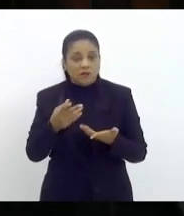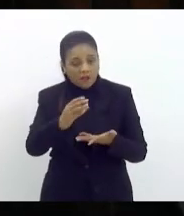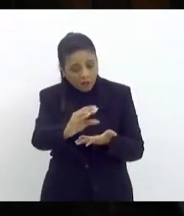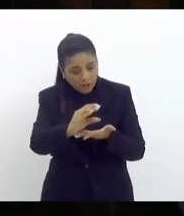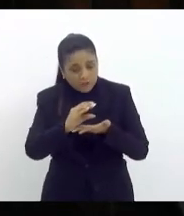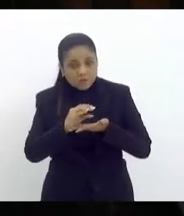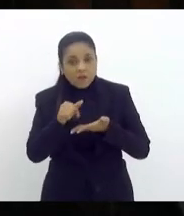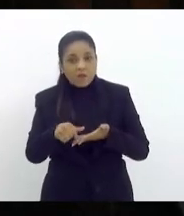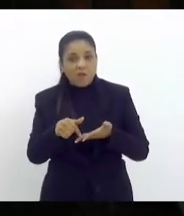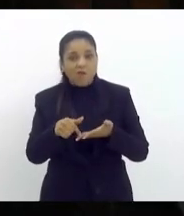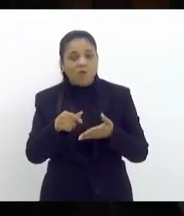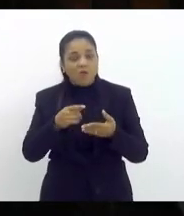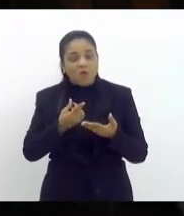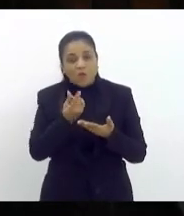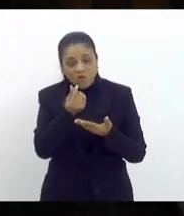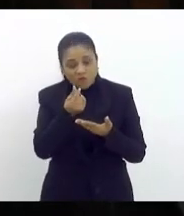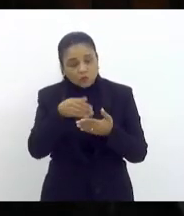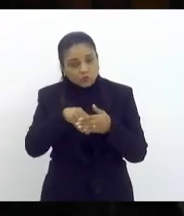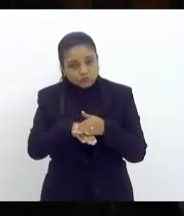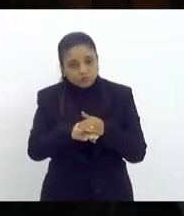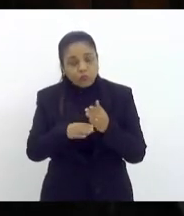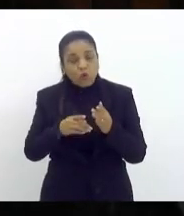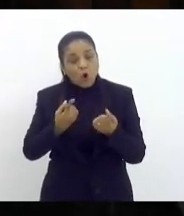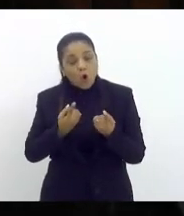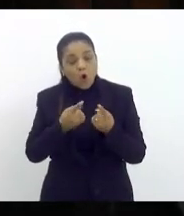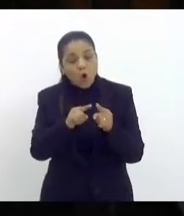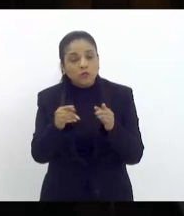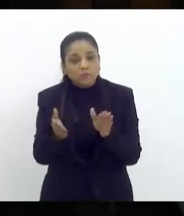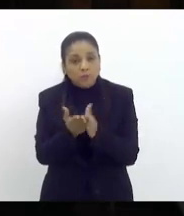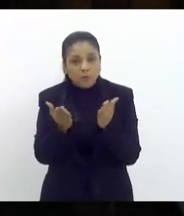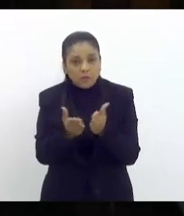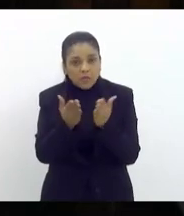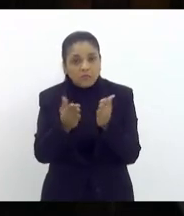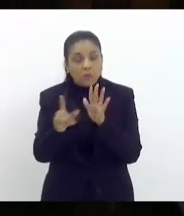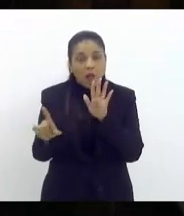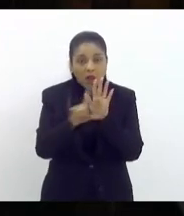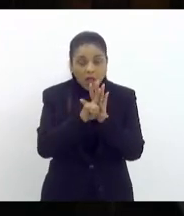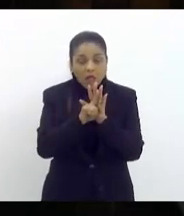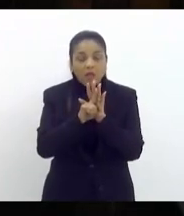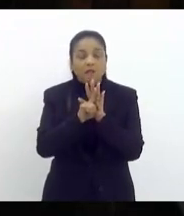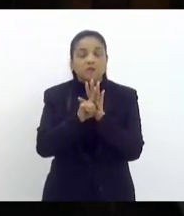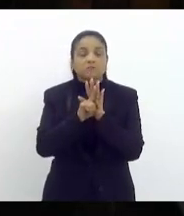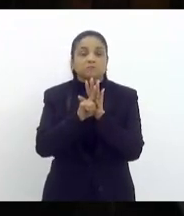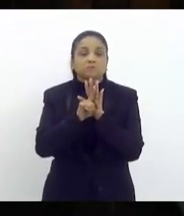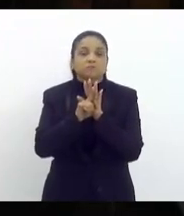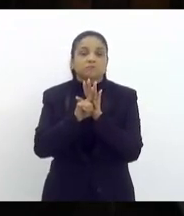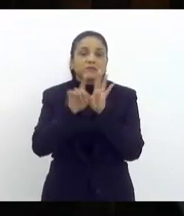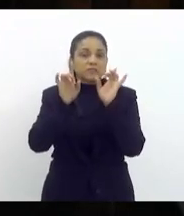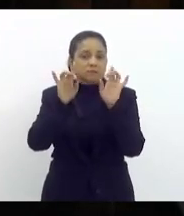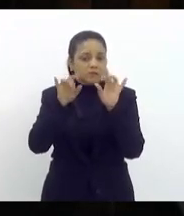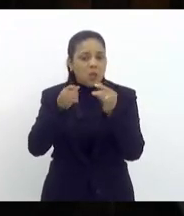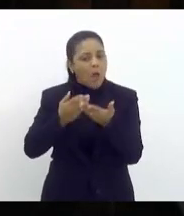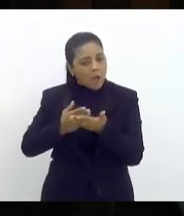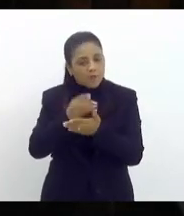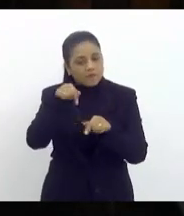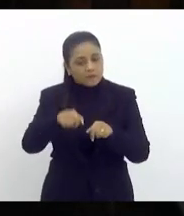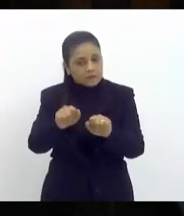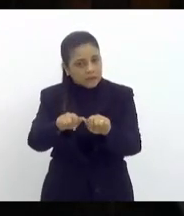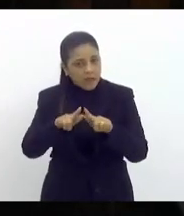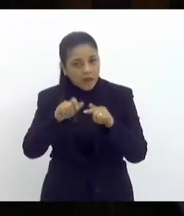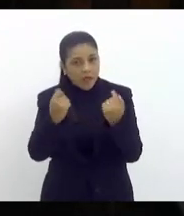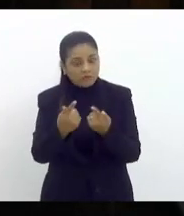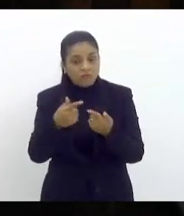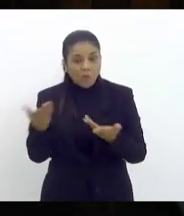Estadual de Combate à Pobreza quanto numa lei específica que foi aprovada aqui nessa casa o governo agora quer